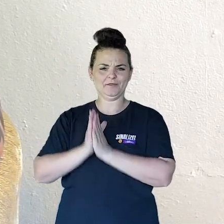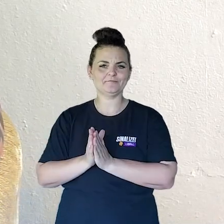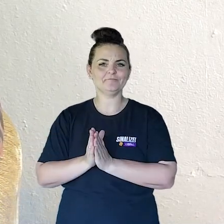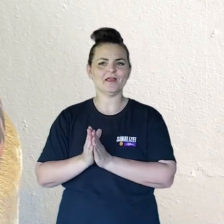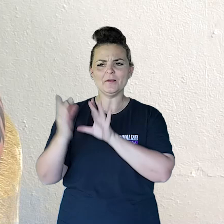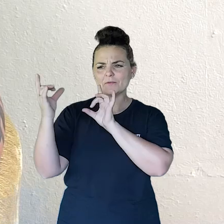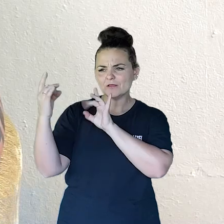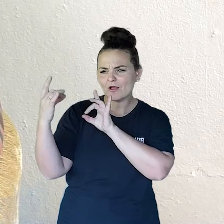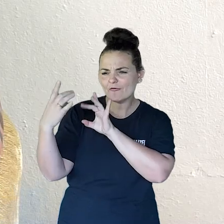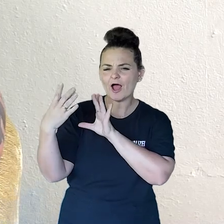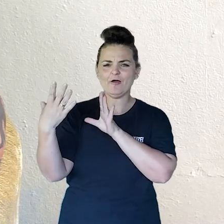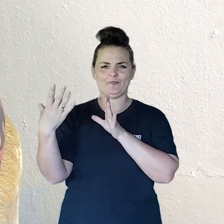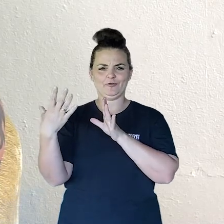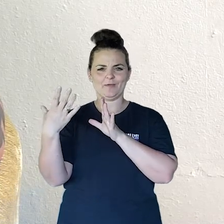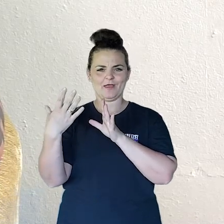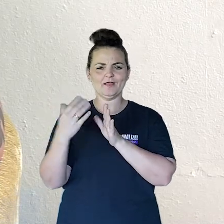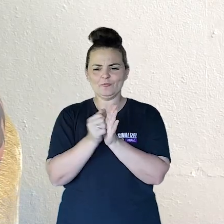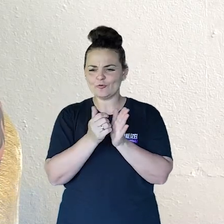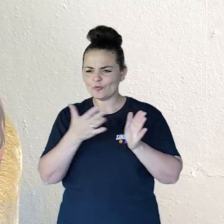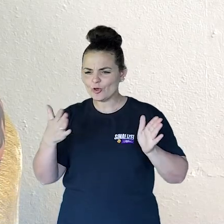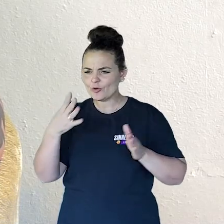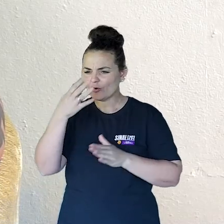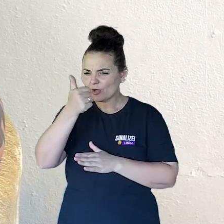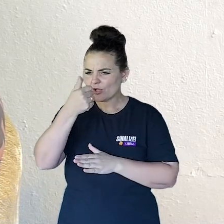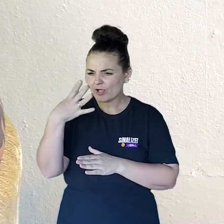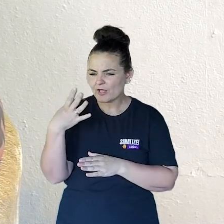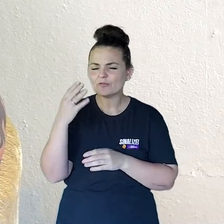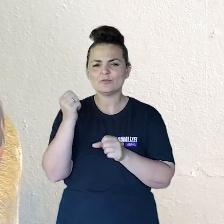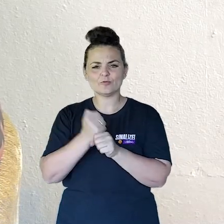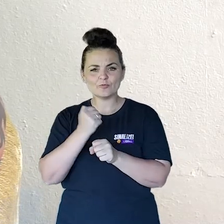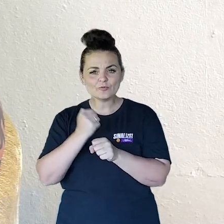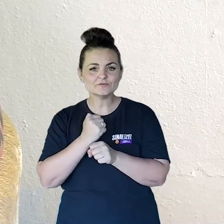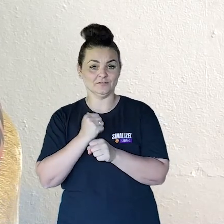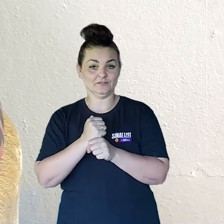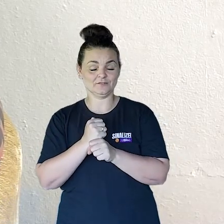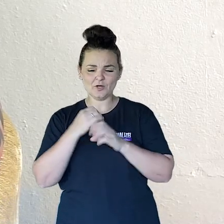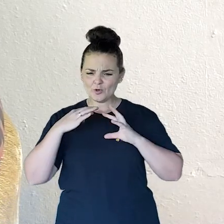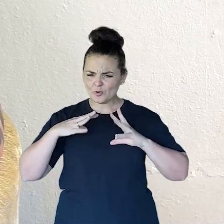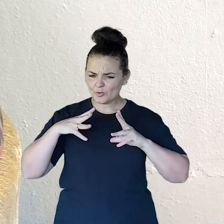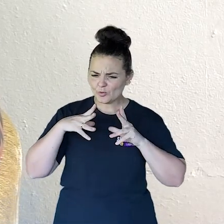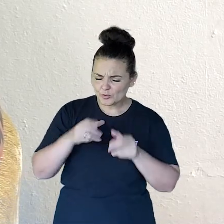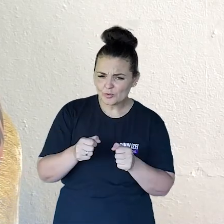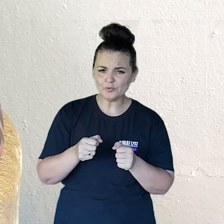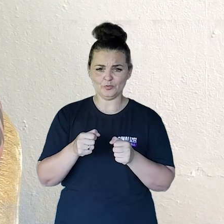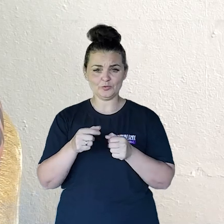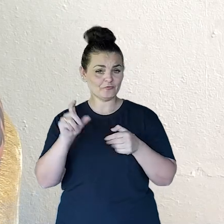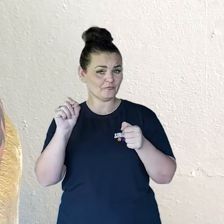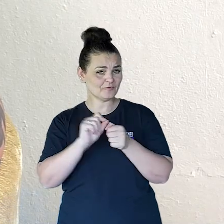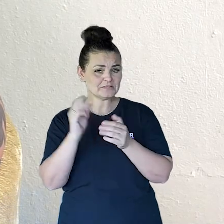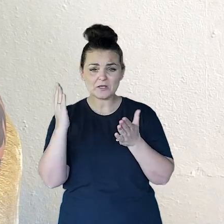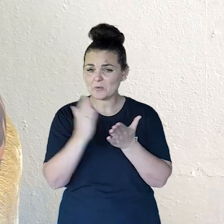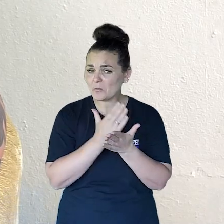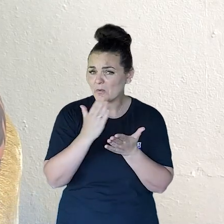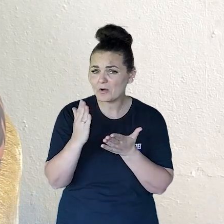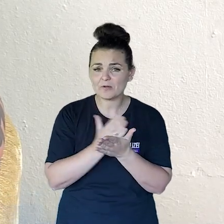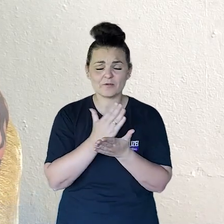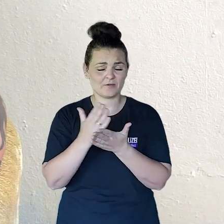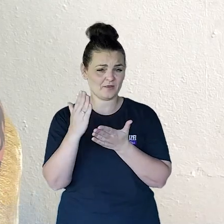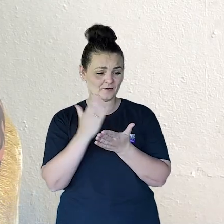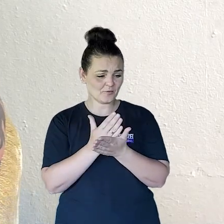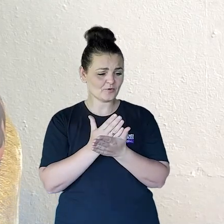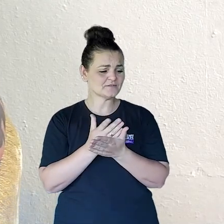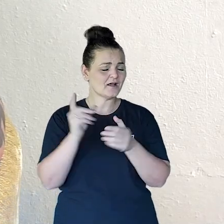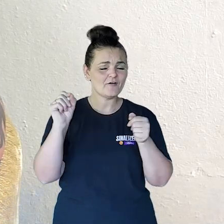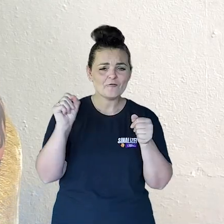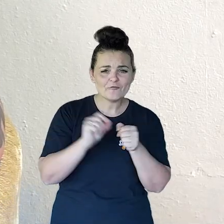gente. É o trabalho ao longo desses 14 anos. Eu sempre digo, tudo que você for fazer na sua vida, procure entregar o seu melhor. Faça